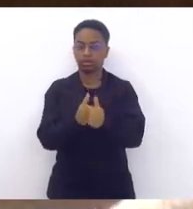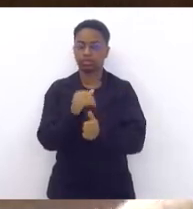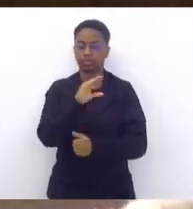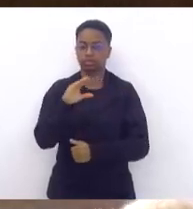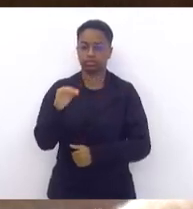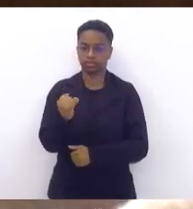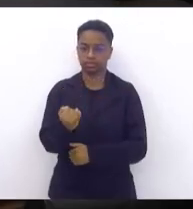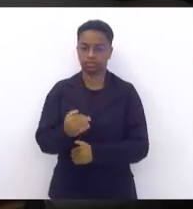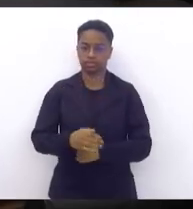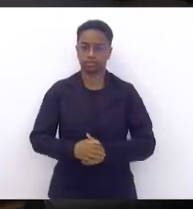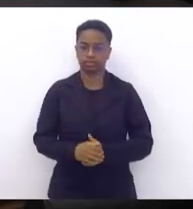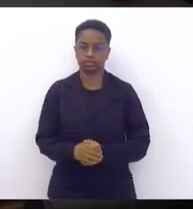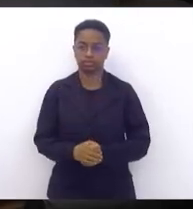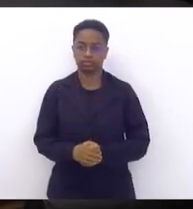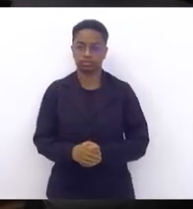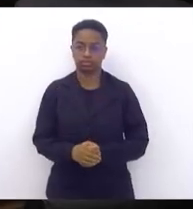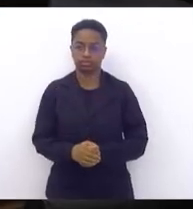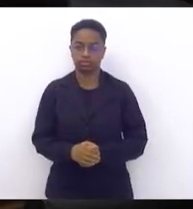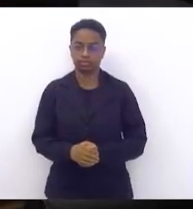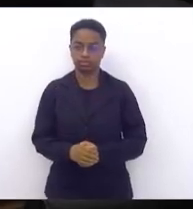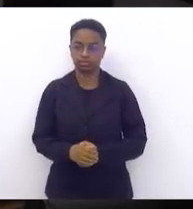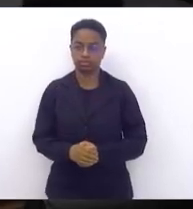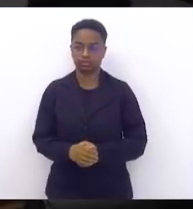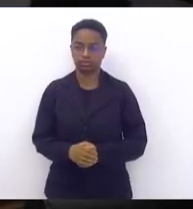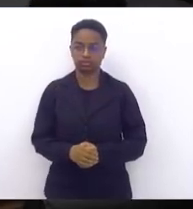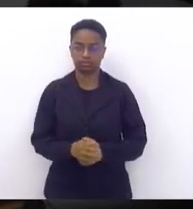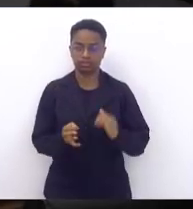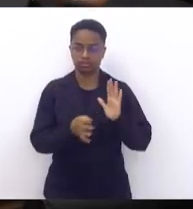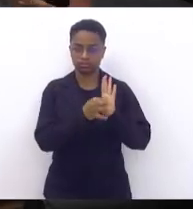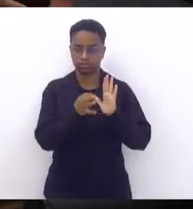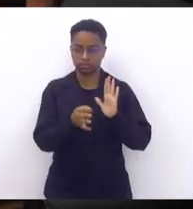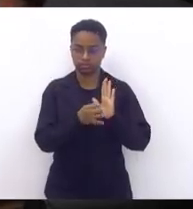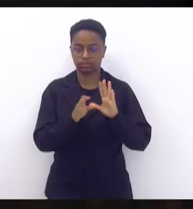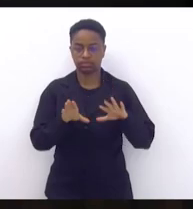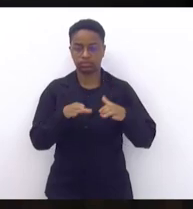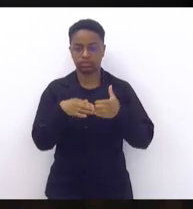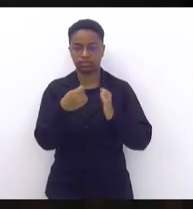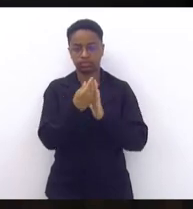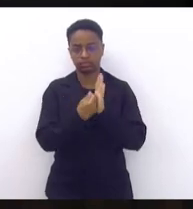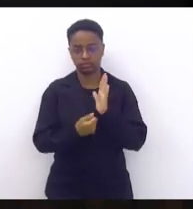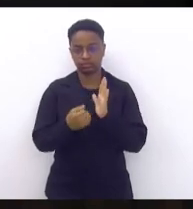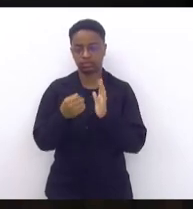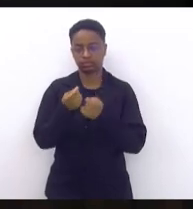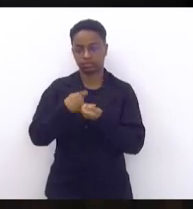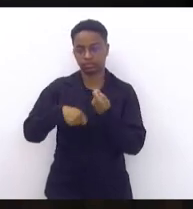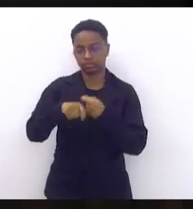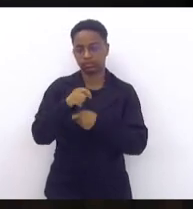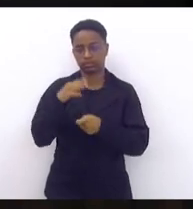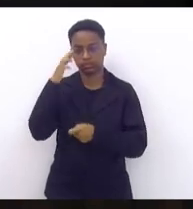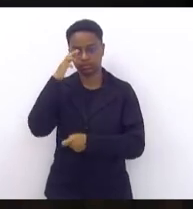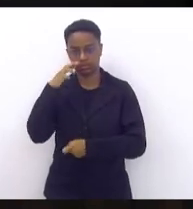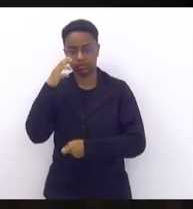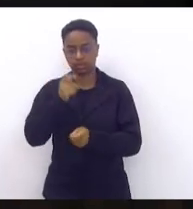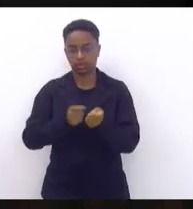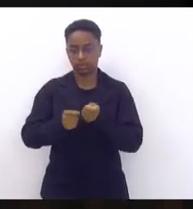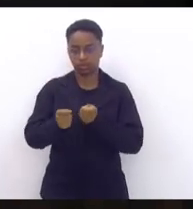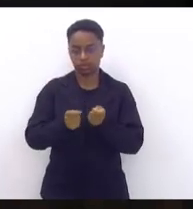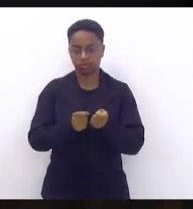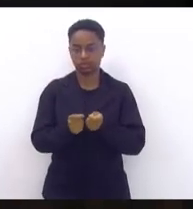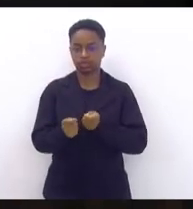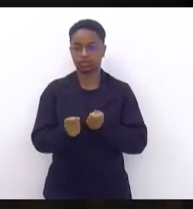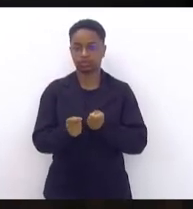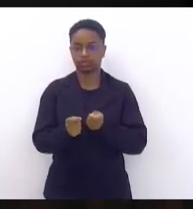Muito obrigado, deputada. Para emitir parecer pela Comissão de Orçamento, Finanças, Fiscalização Financeira e